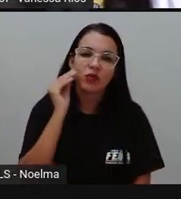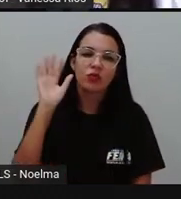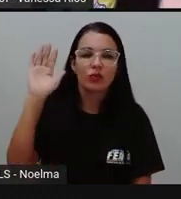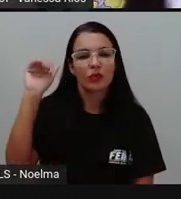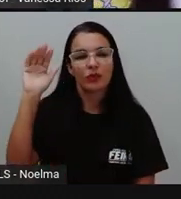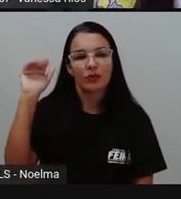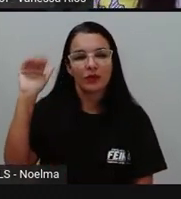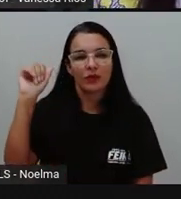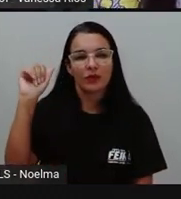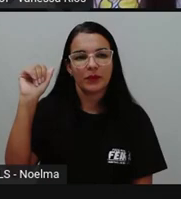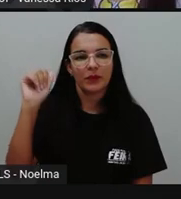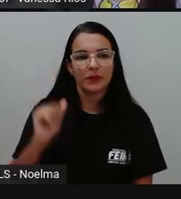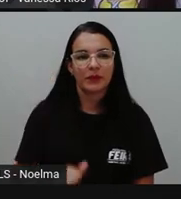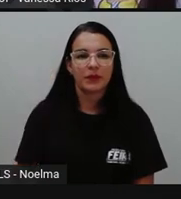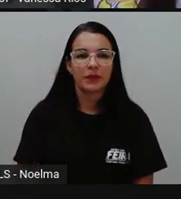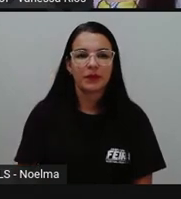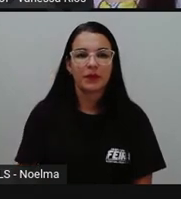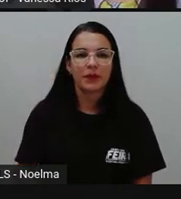Tchau, tchau.